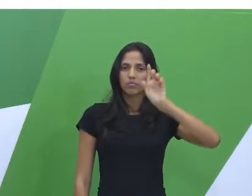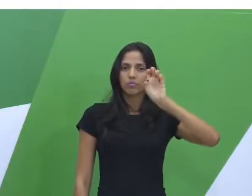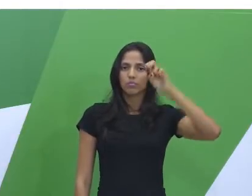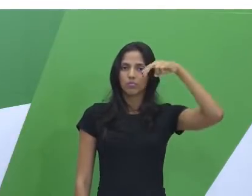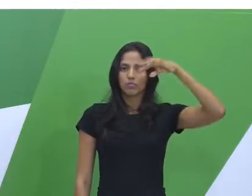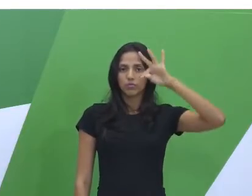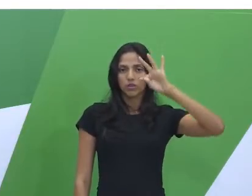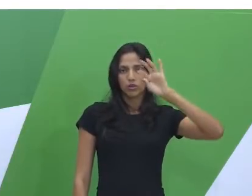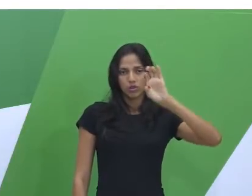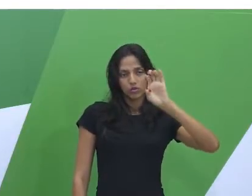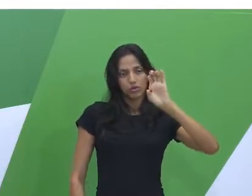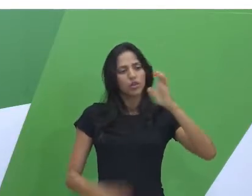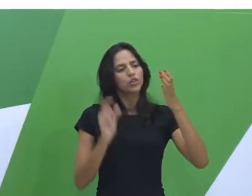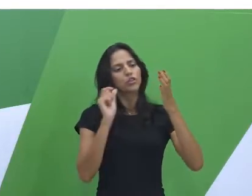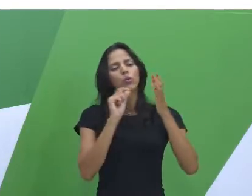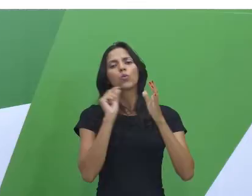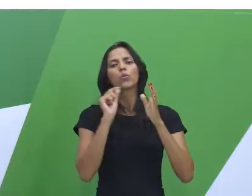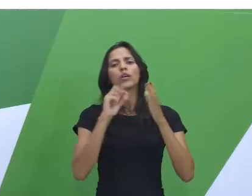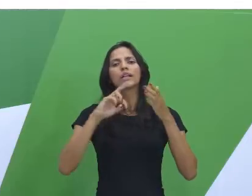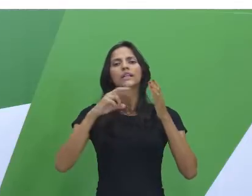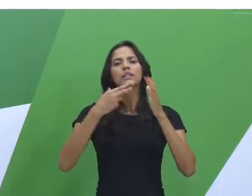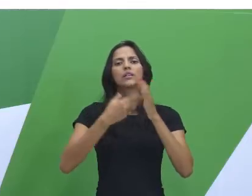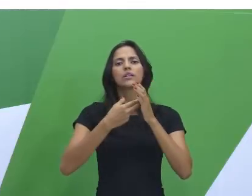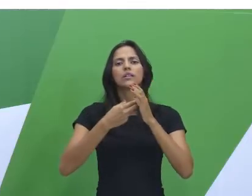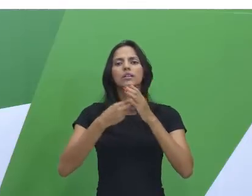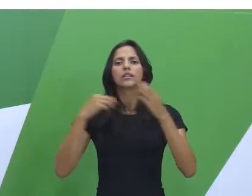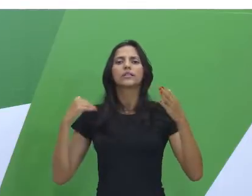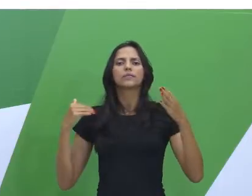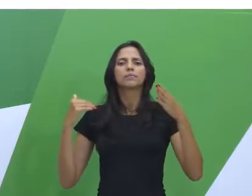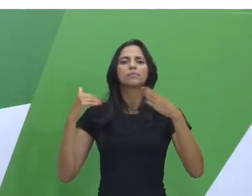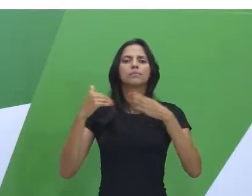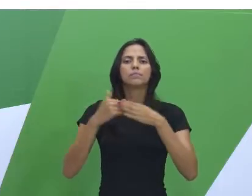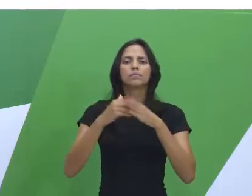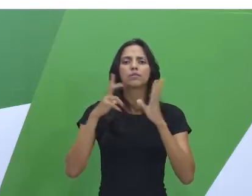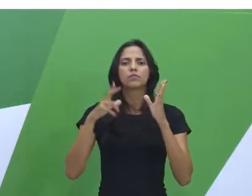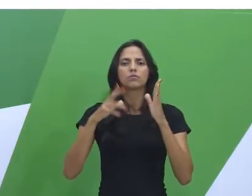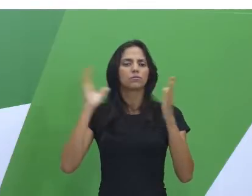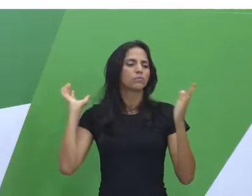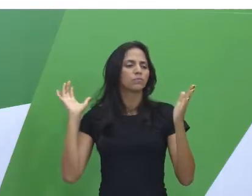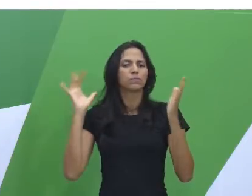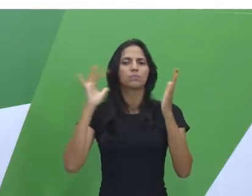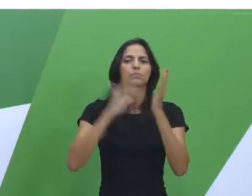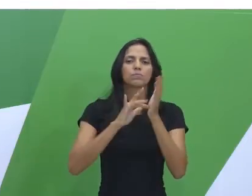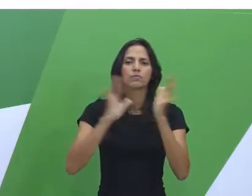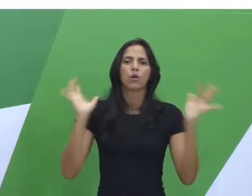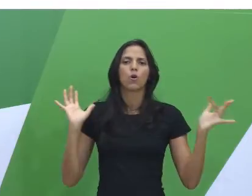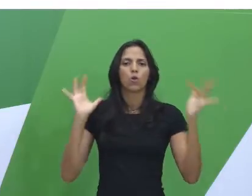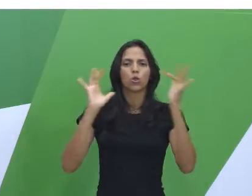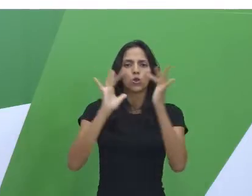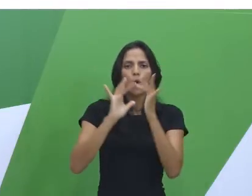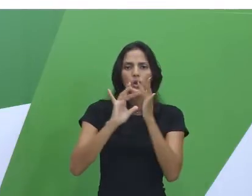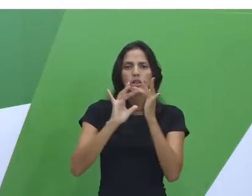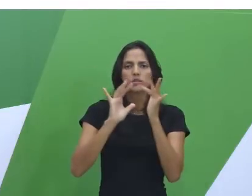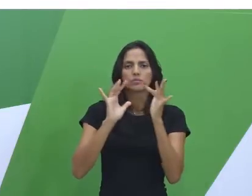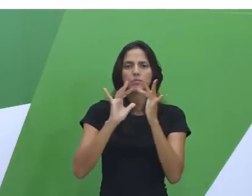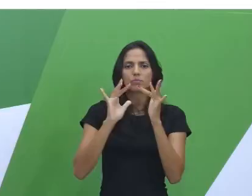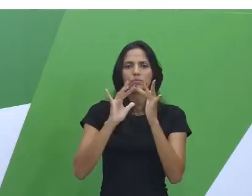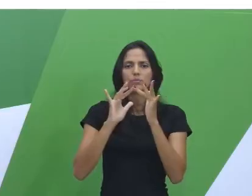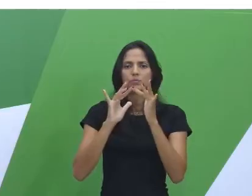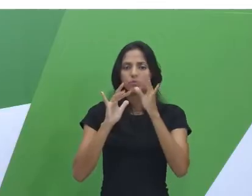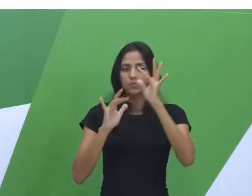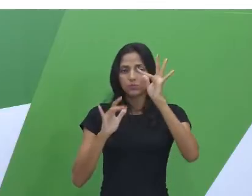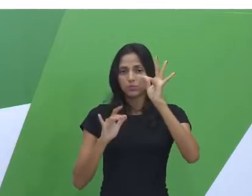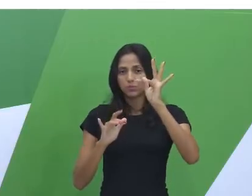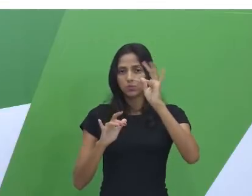toca, tange. Então, quando você diz tange, o que está tangendo é aquilo que está tocando o círculo. Então, é por isso